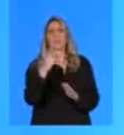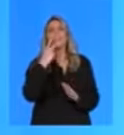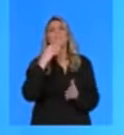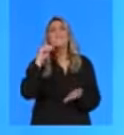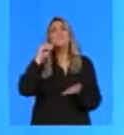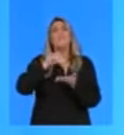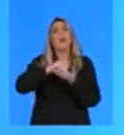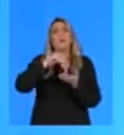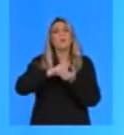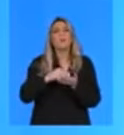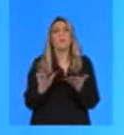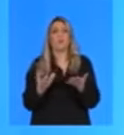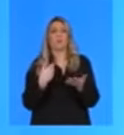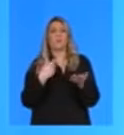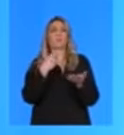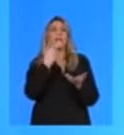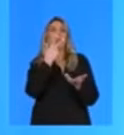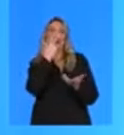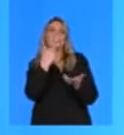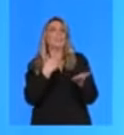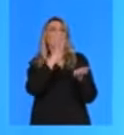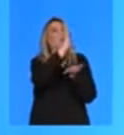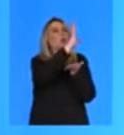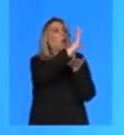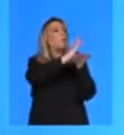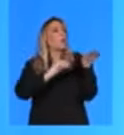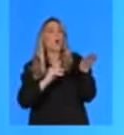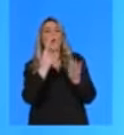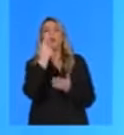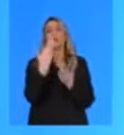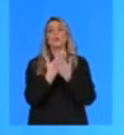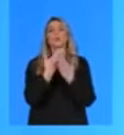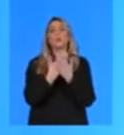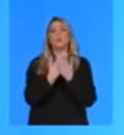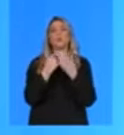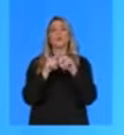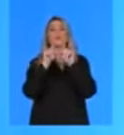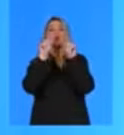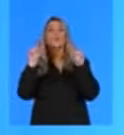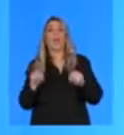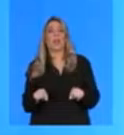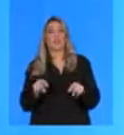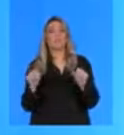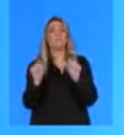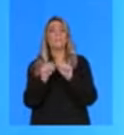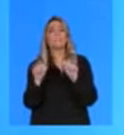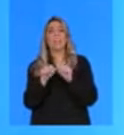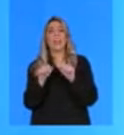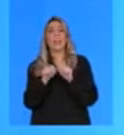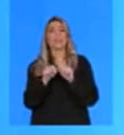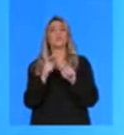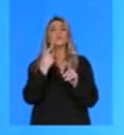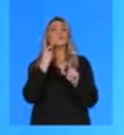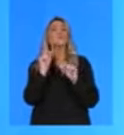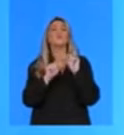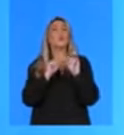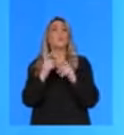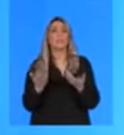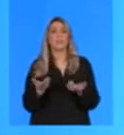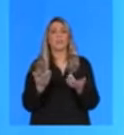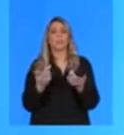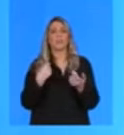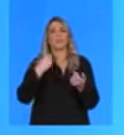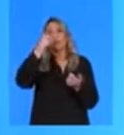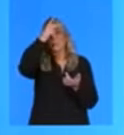sido uma cópia as 84 páginas de um um estudo feito pelos funcionários ah sobre a